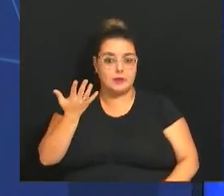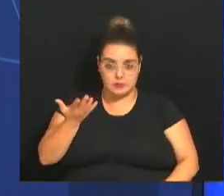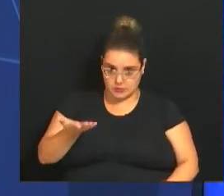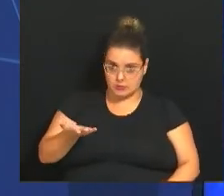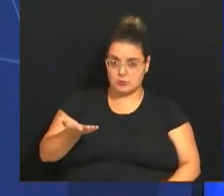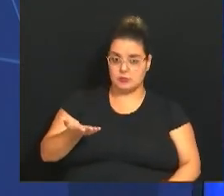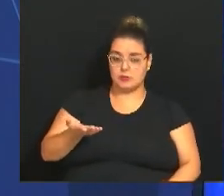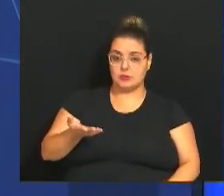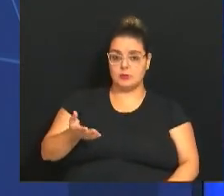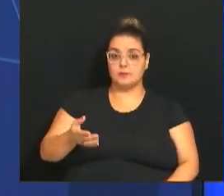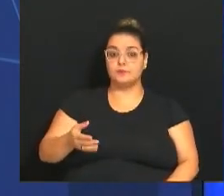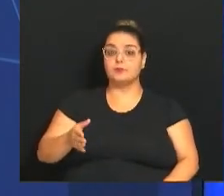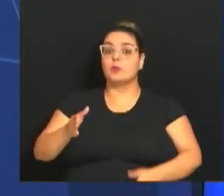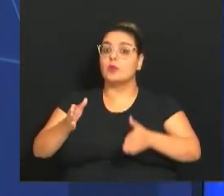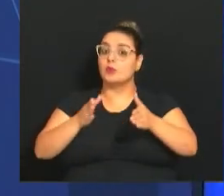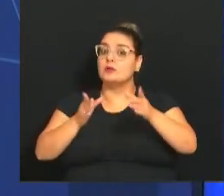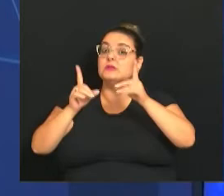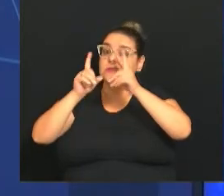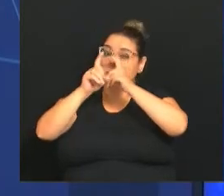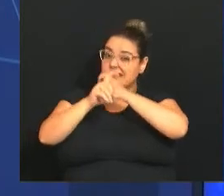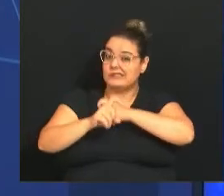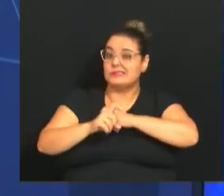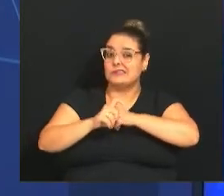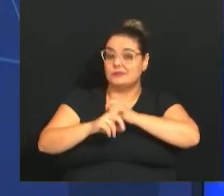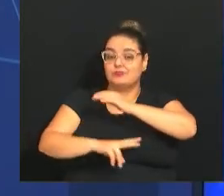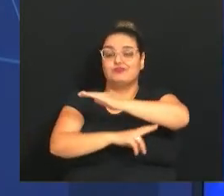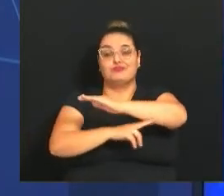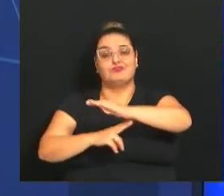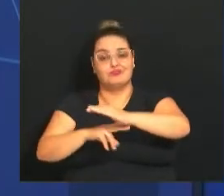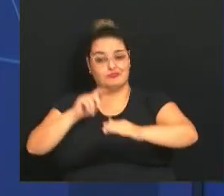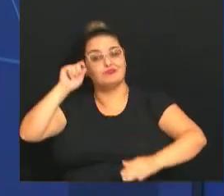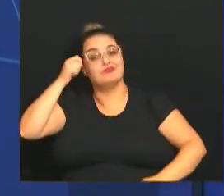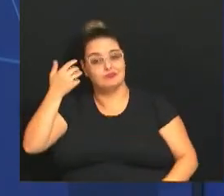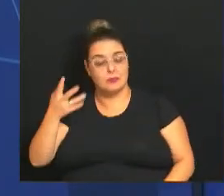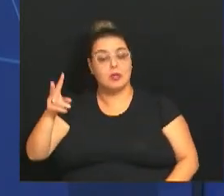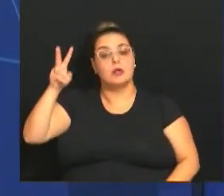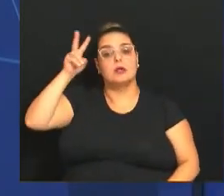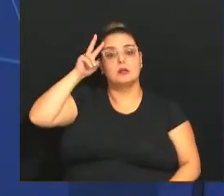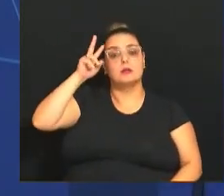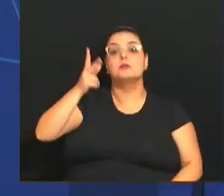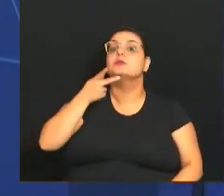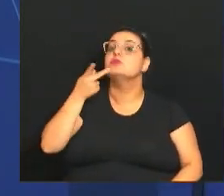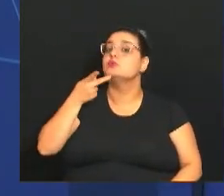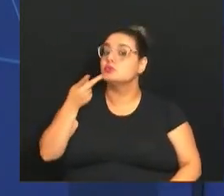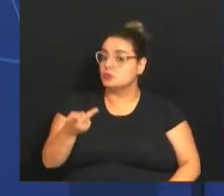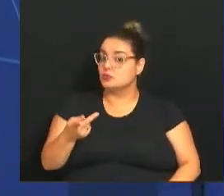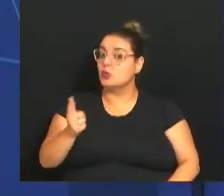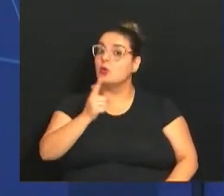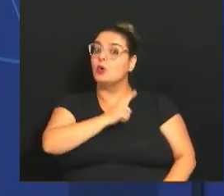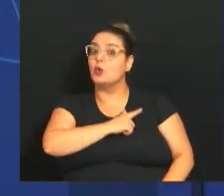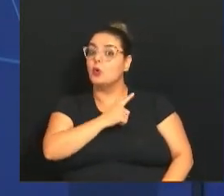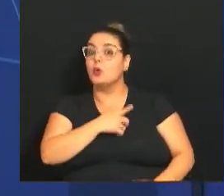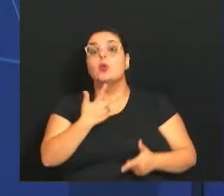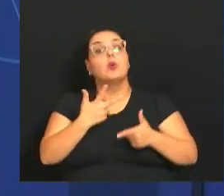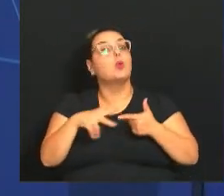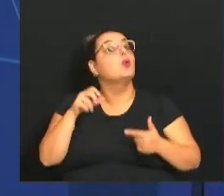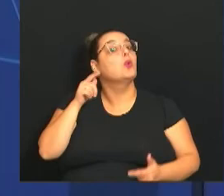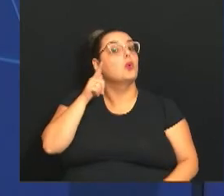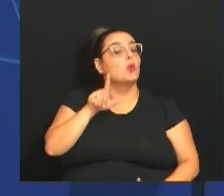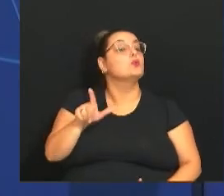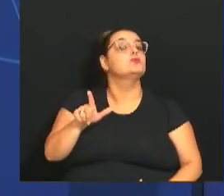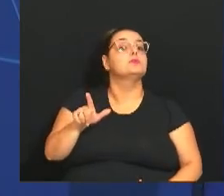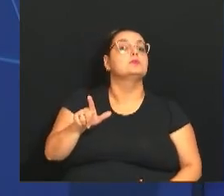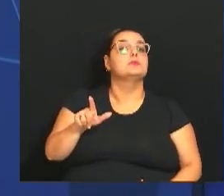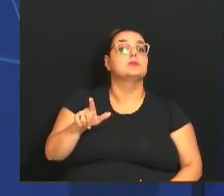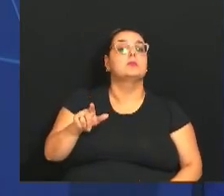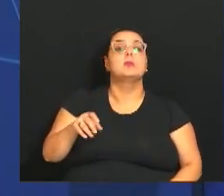Então, situação difícil da Ponte Preta, e na segunda-feira a gente conta se o Guarani conseguiu a classificação